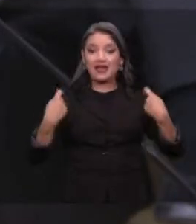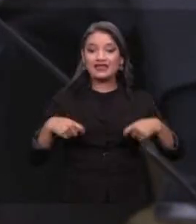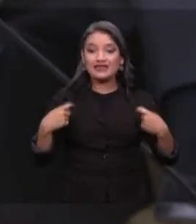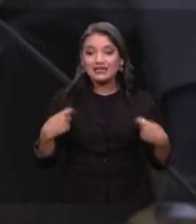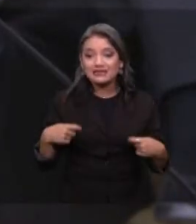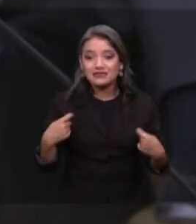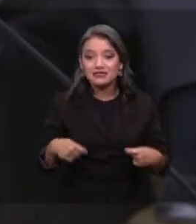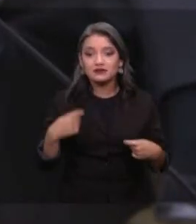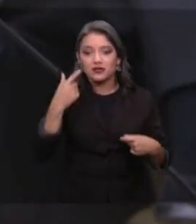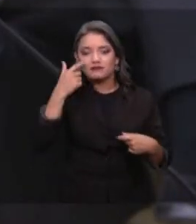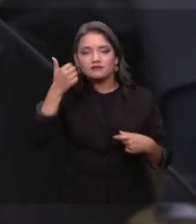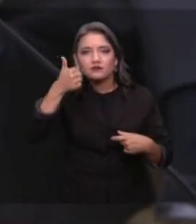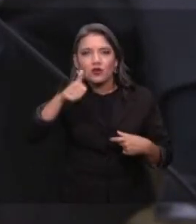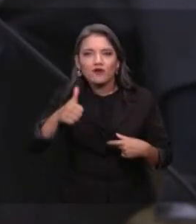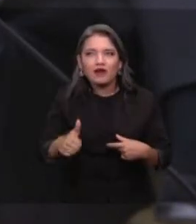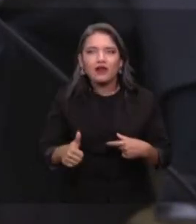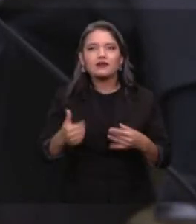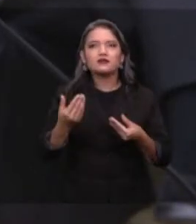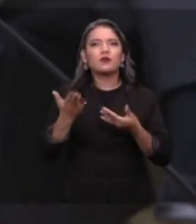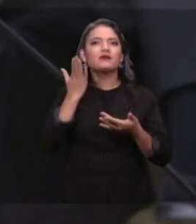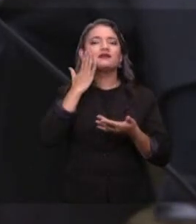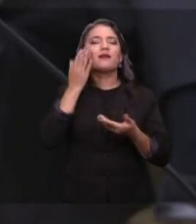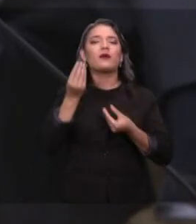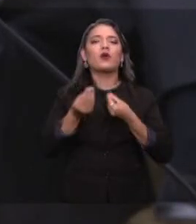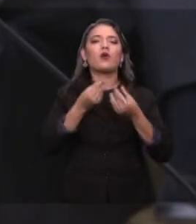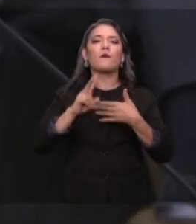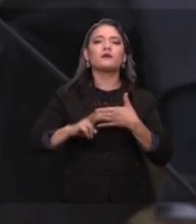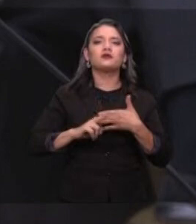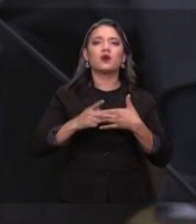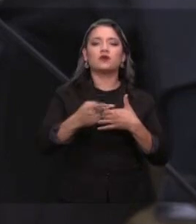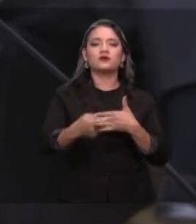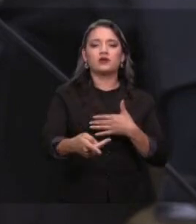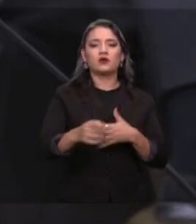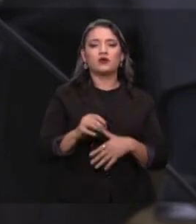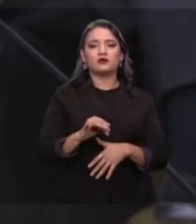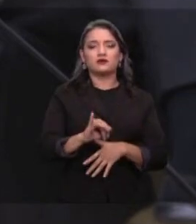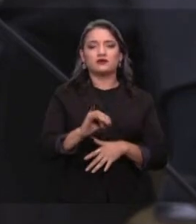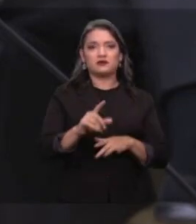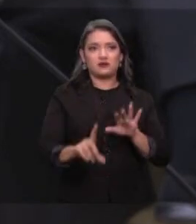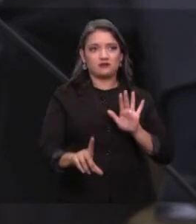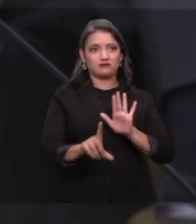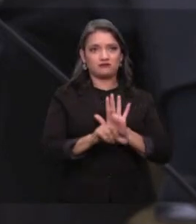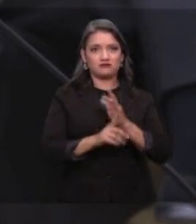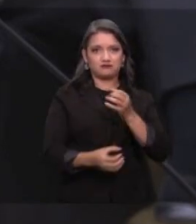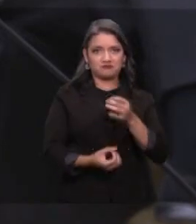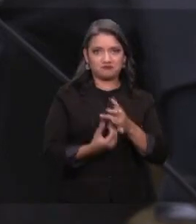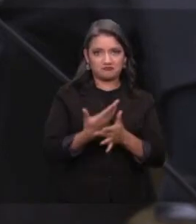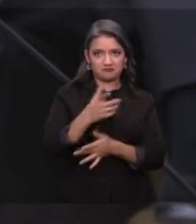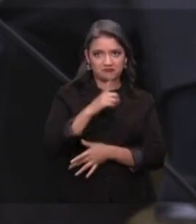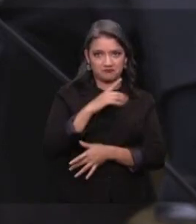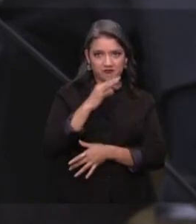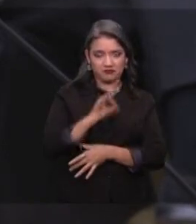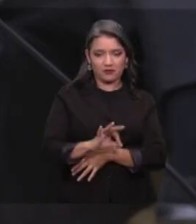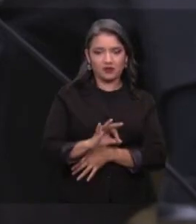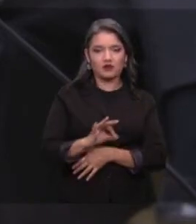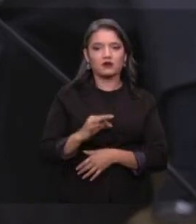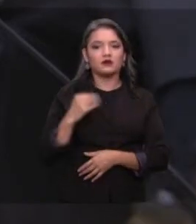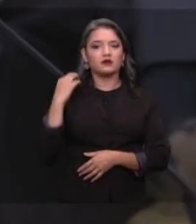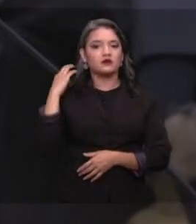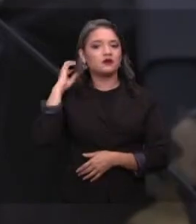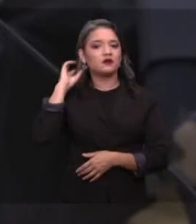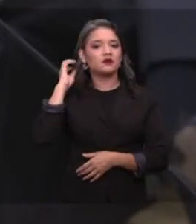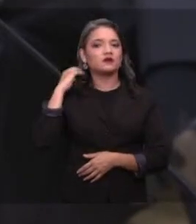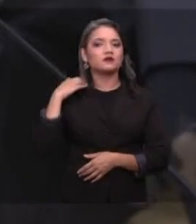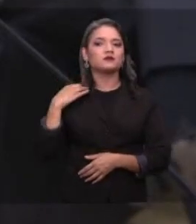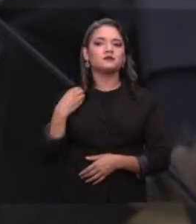fazer um exame consequencialista de eventual implementação do juiz das garantias.